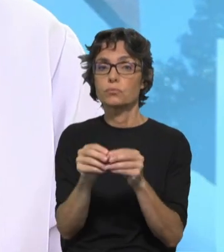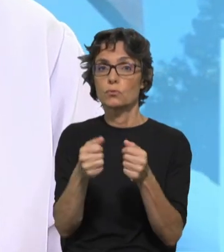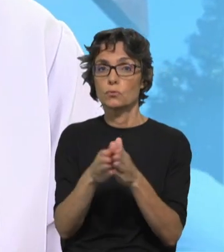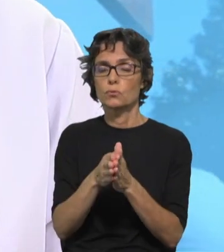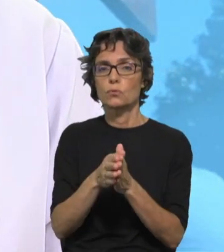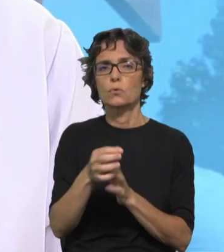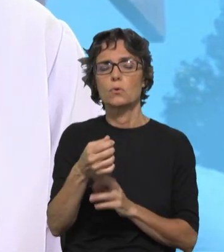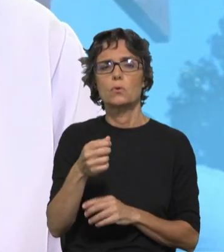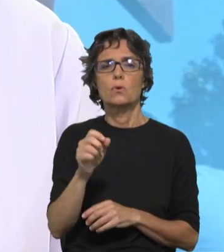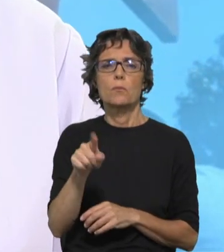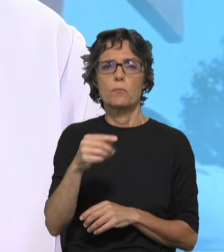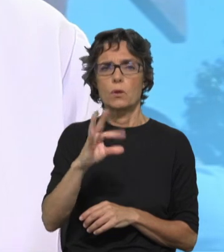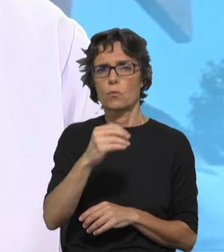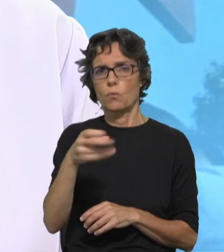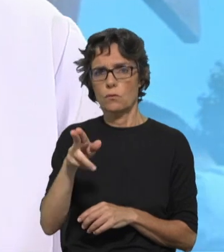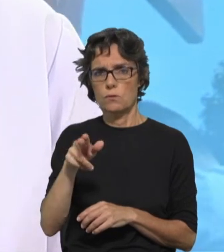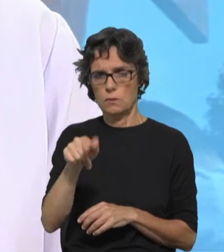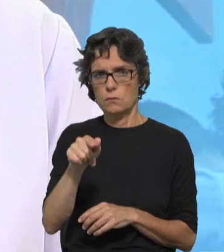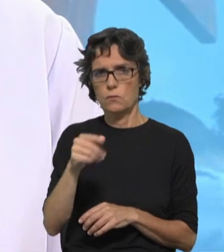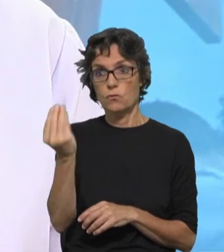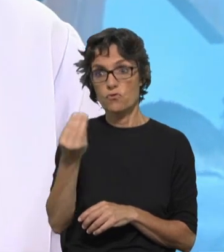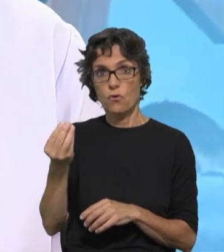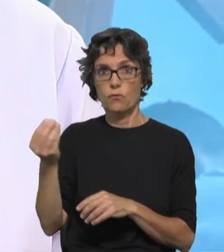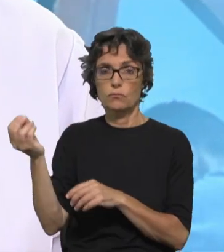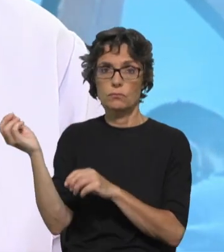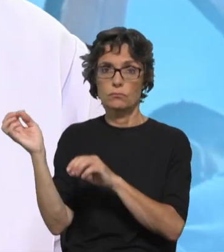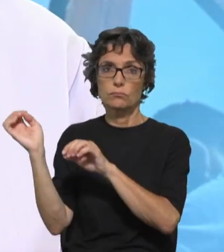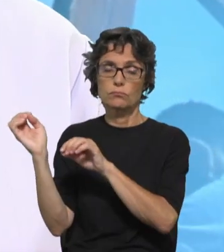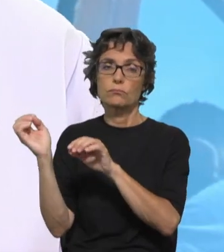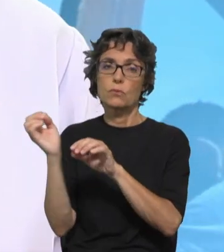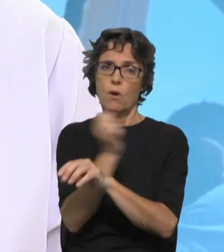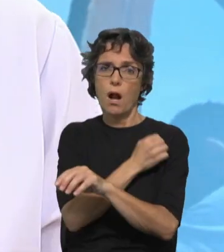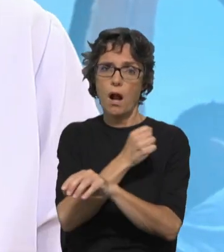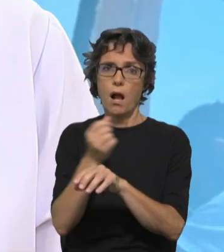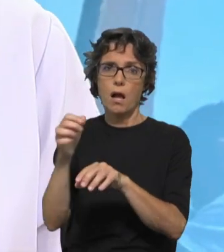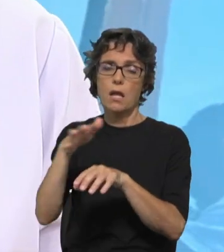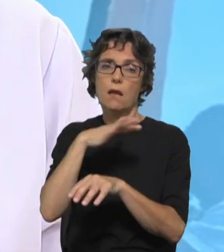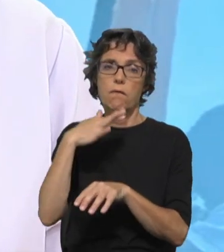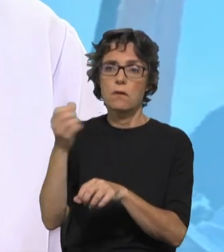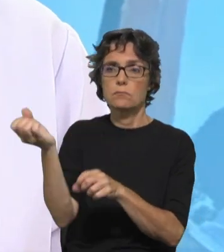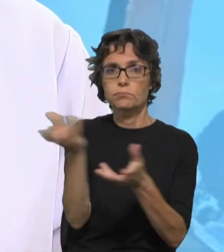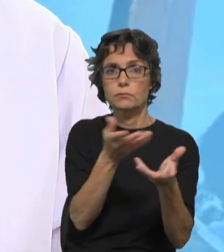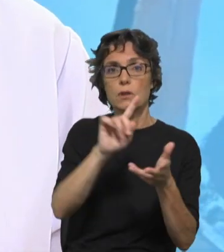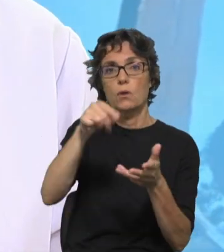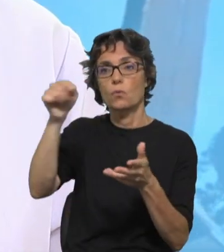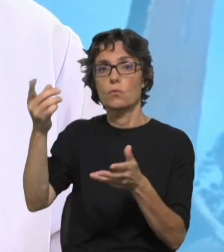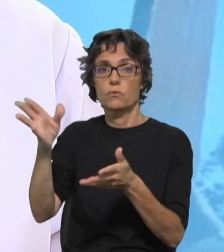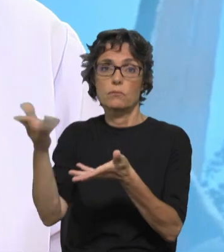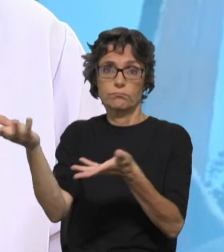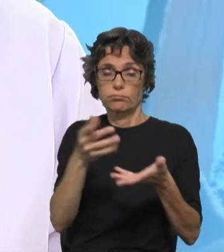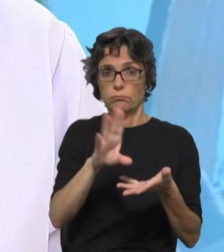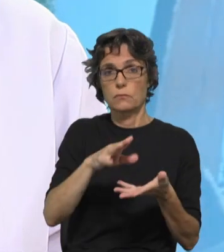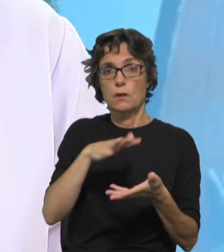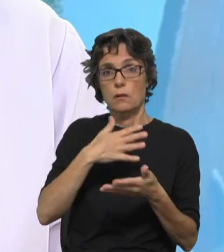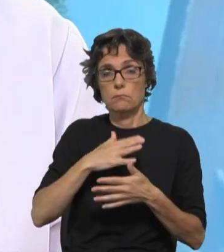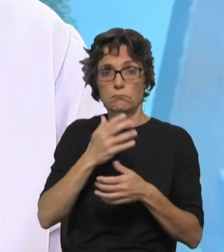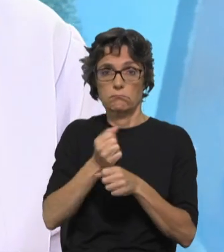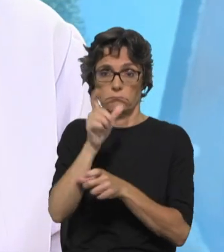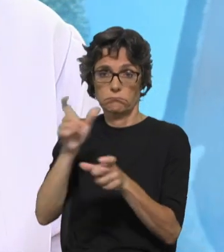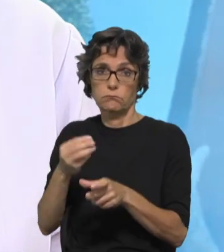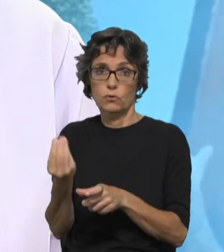de 1.400. Portanto, em várias casas, peregrinos, algumas já estão a acolher voluntários, e, portanto, este vai ser o